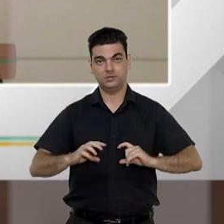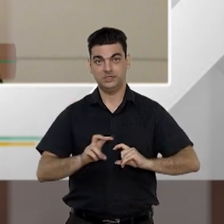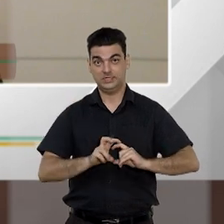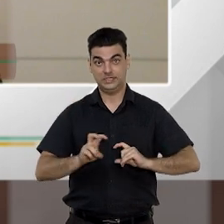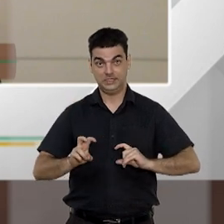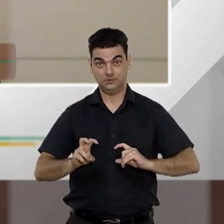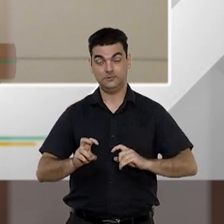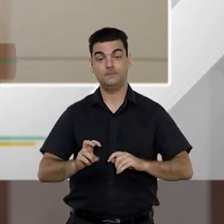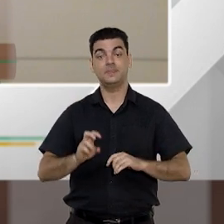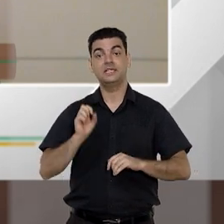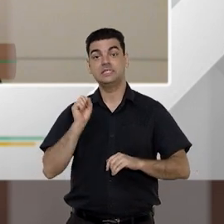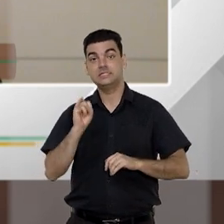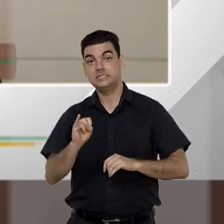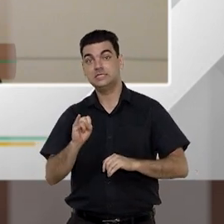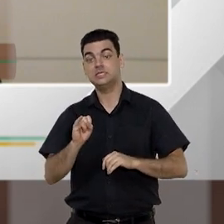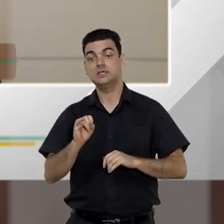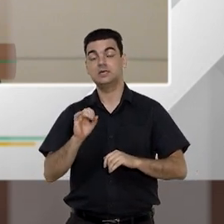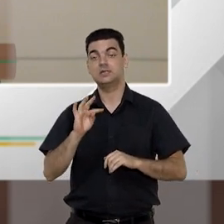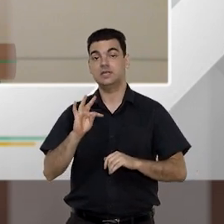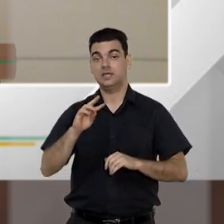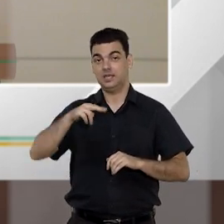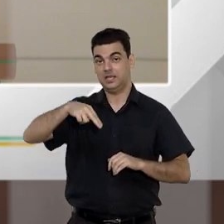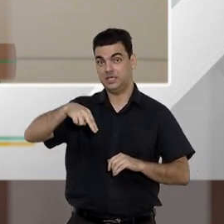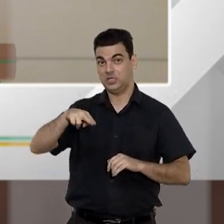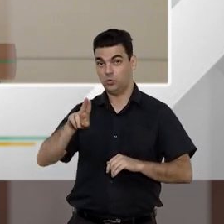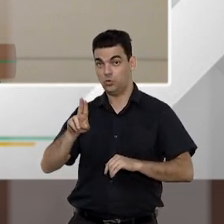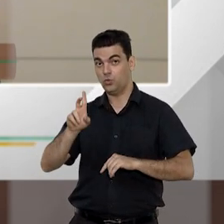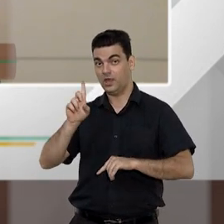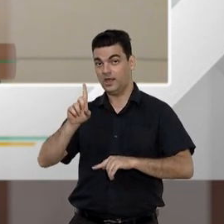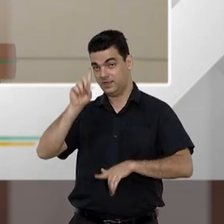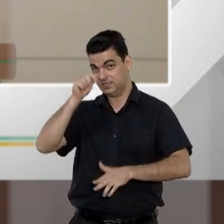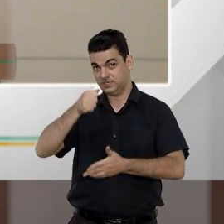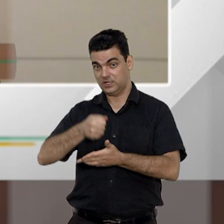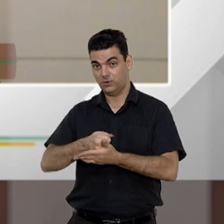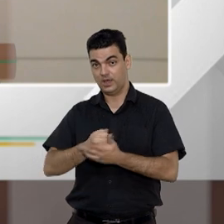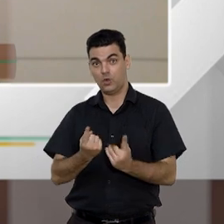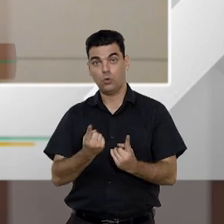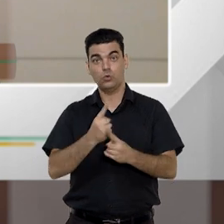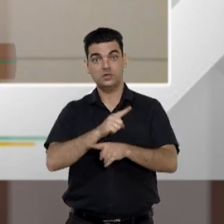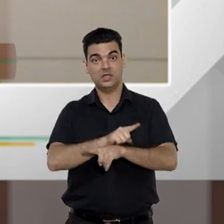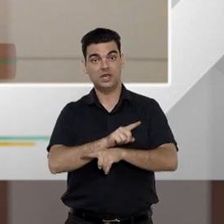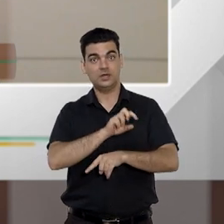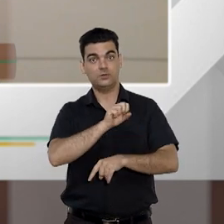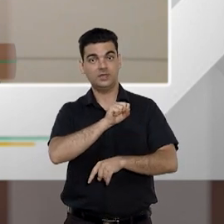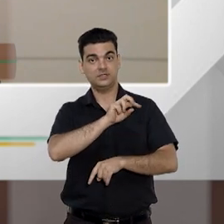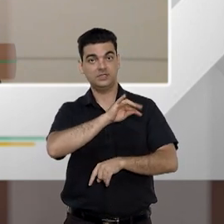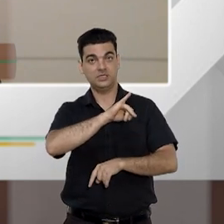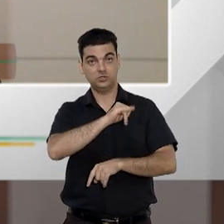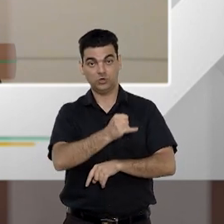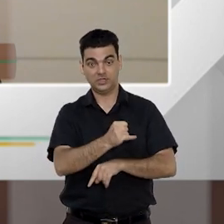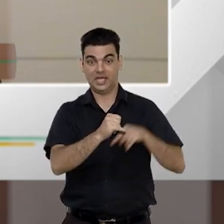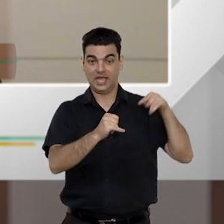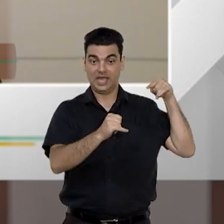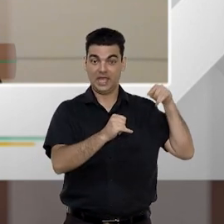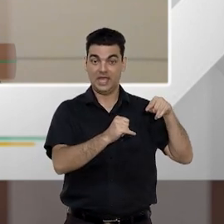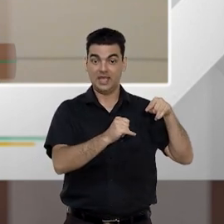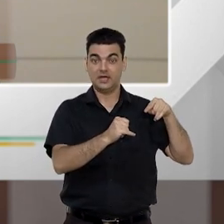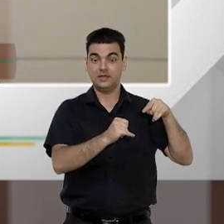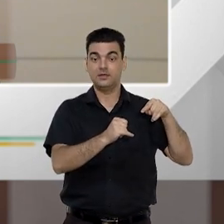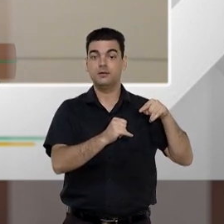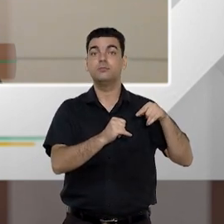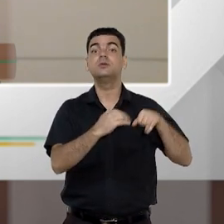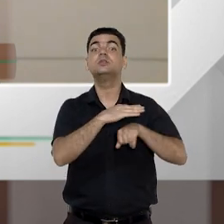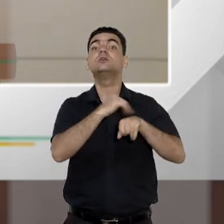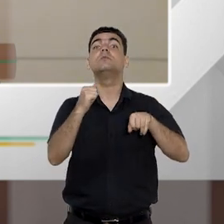parágrafo 4º e parágrafo 5º, que caso a decisão da TNU ela seja contrária à orientação do STJ,